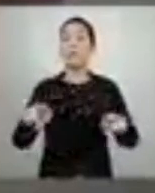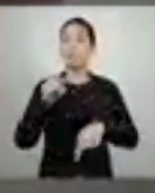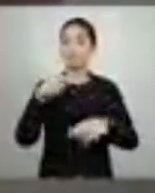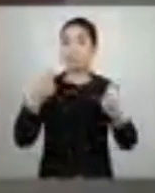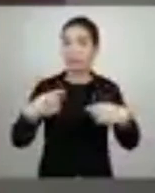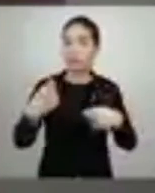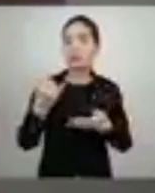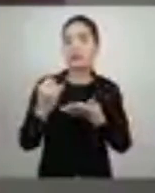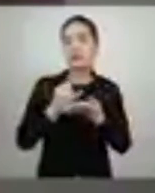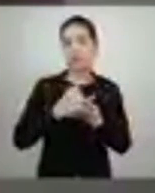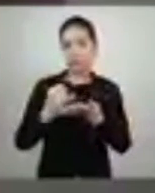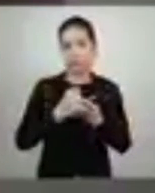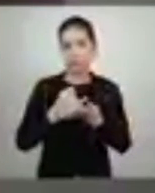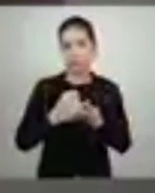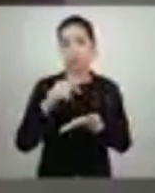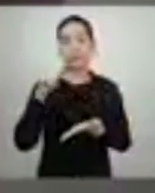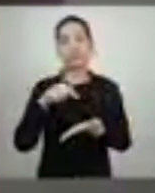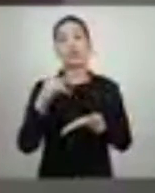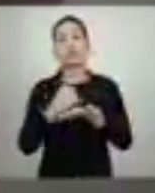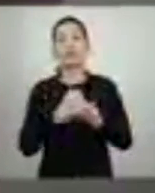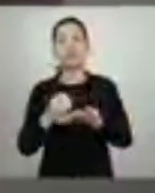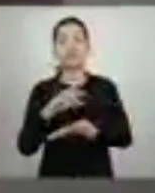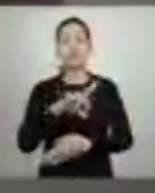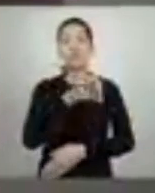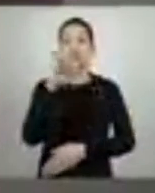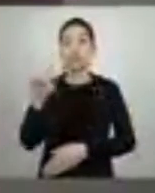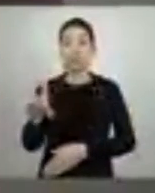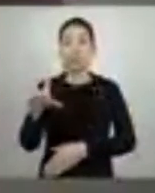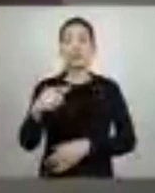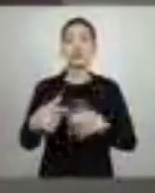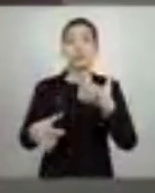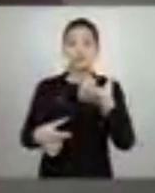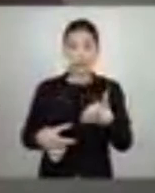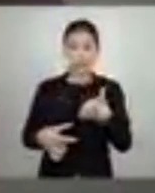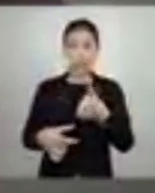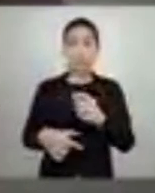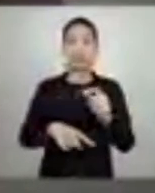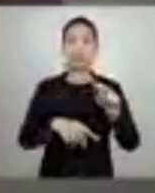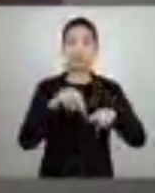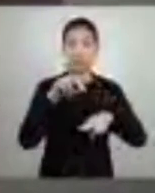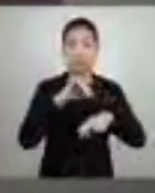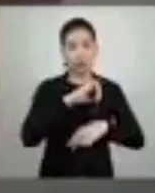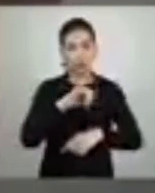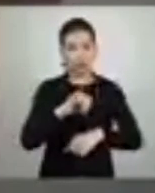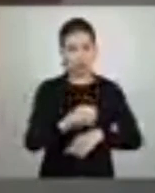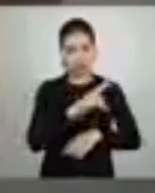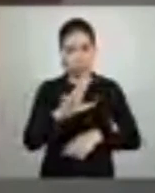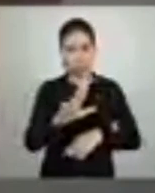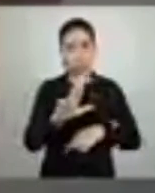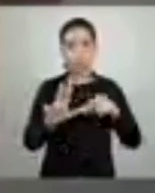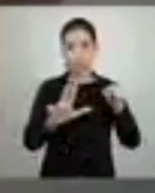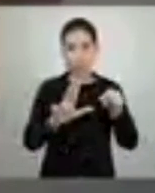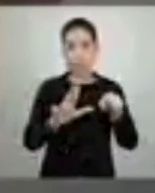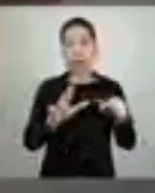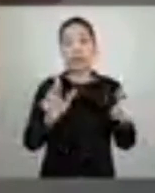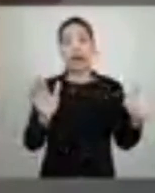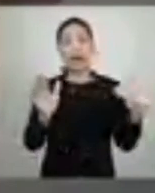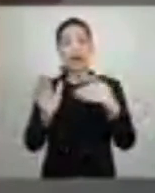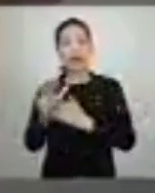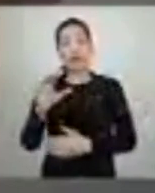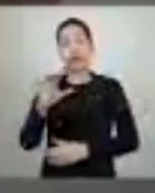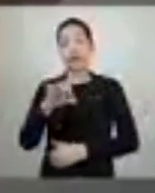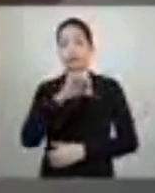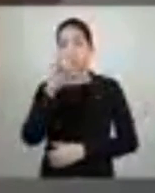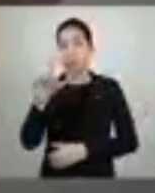se inscrever. E a inscrição é do dia 6 de julho, portanto, agora, até o dia 8